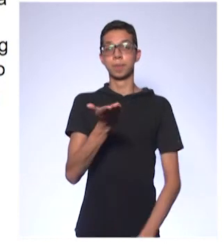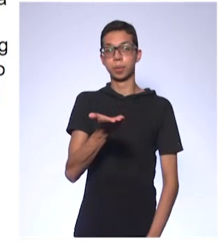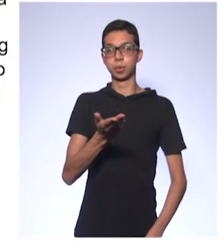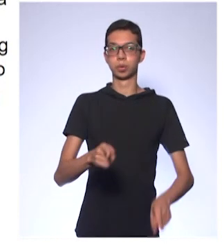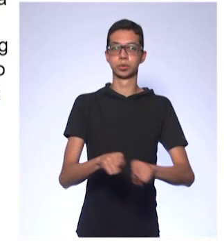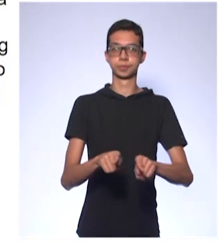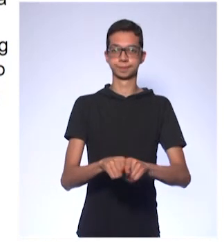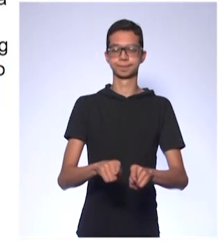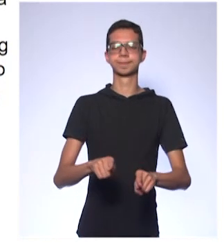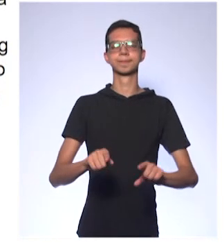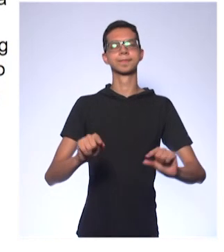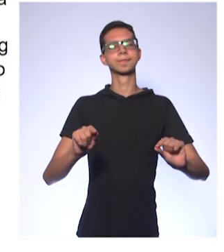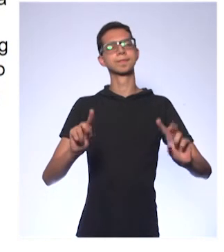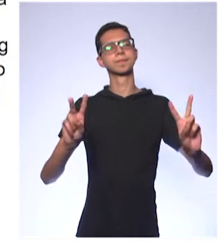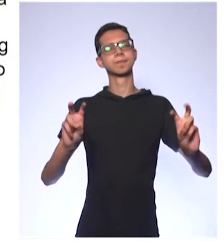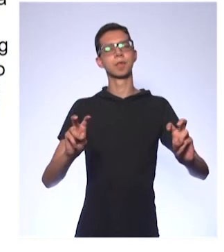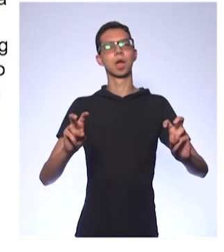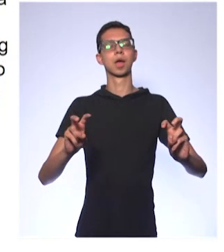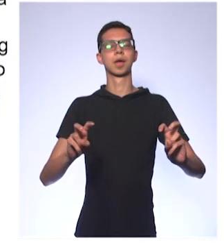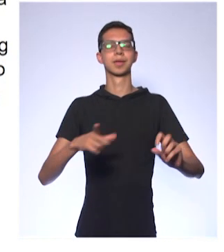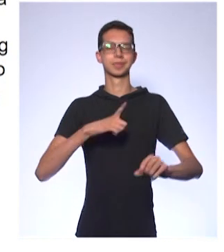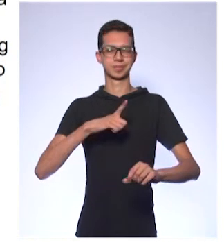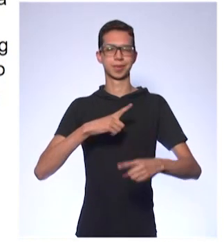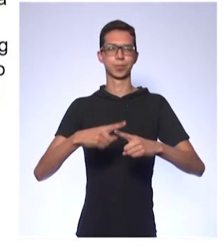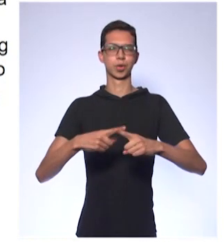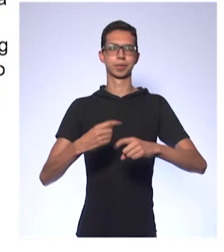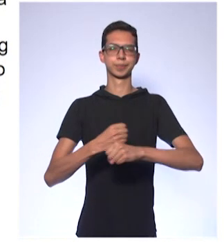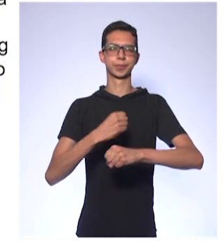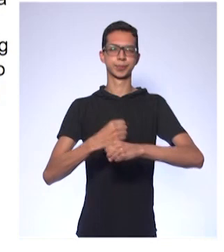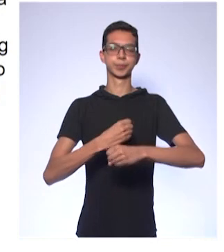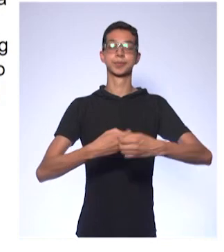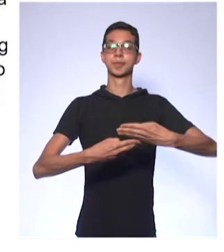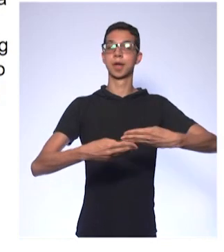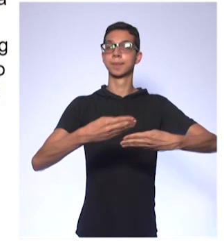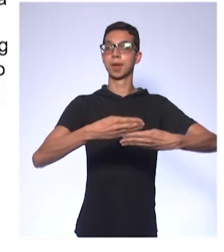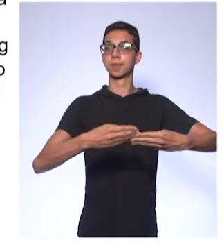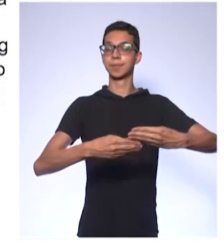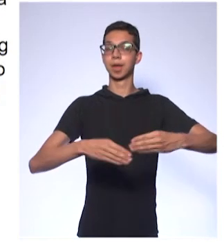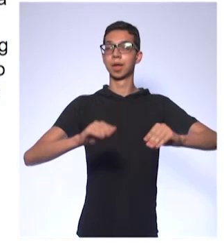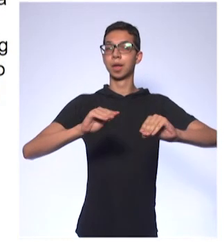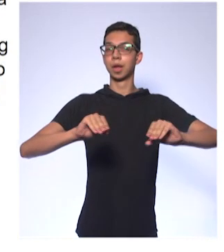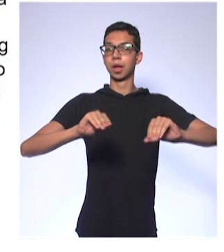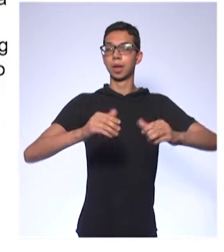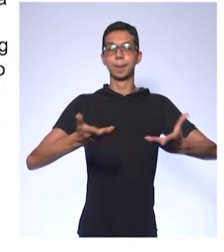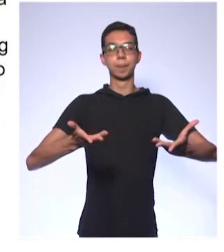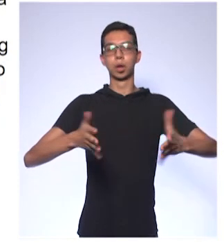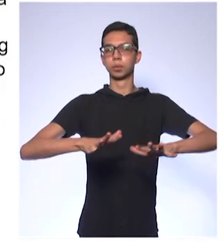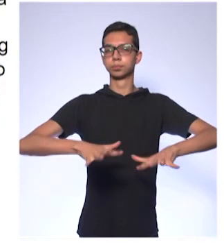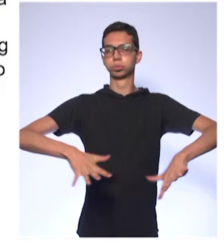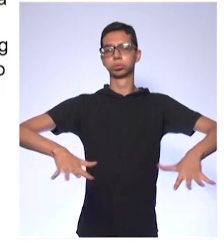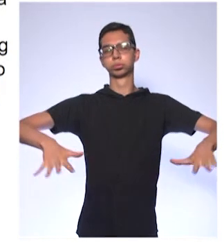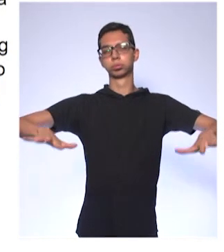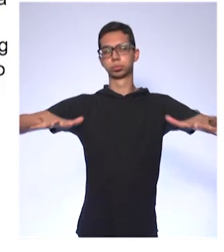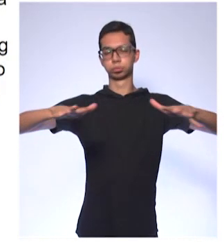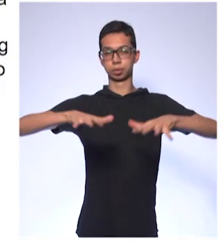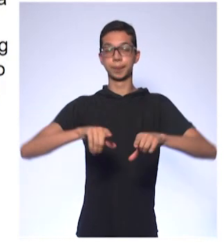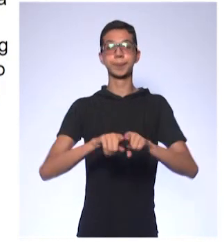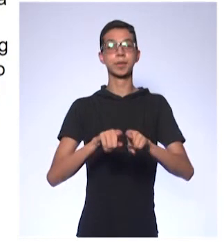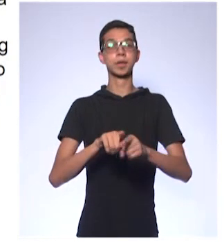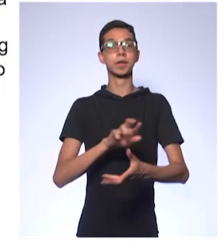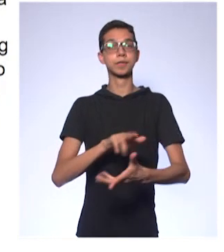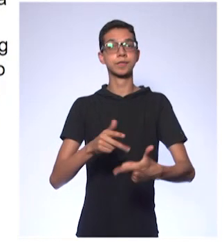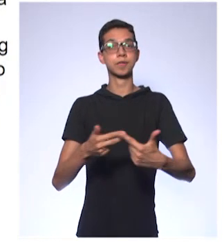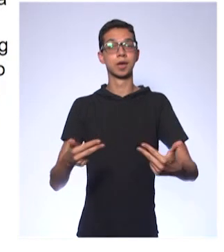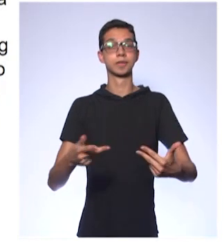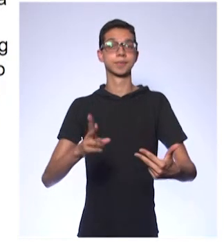pó, que se produz na construção, como aos grossos que são costumados